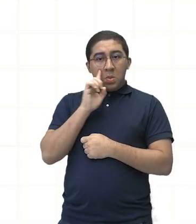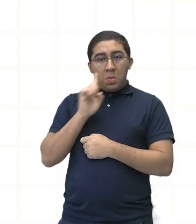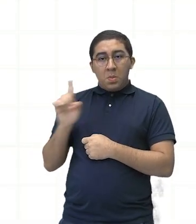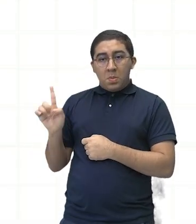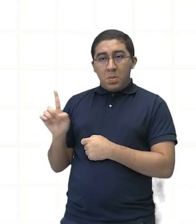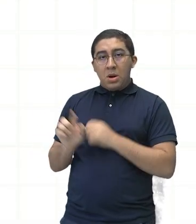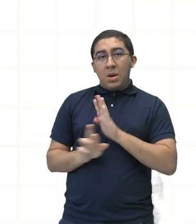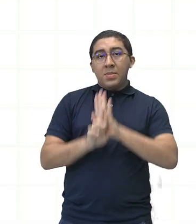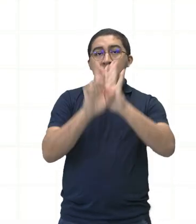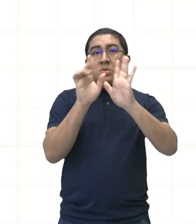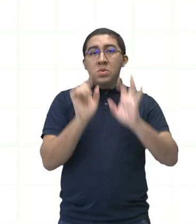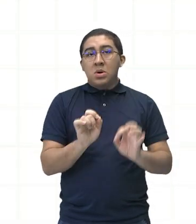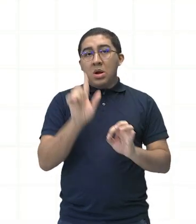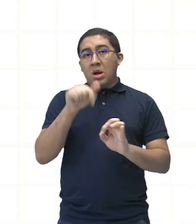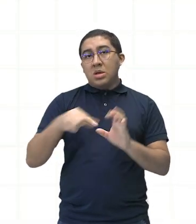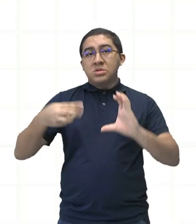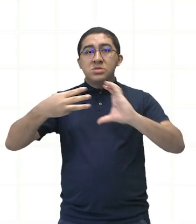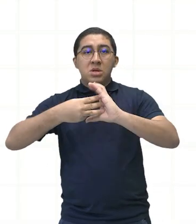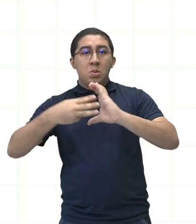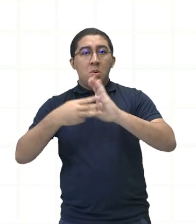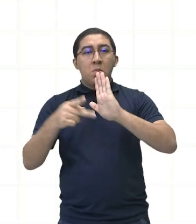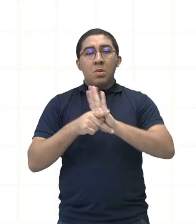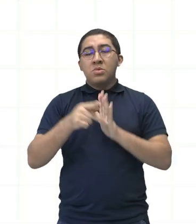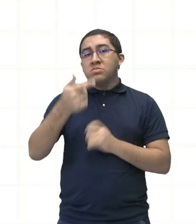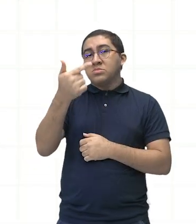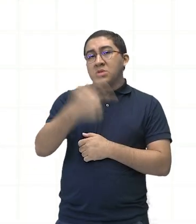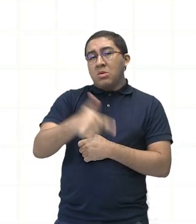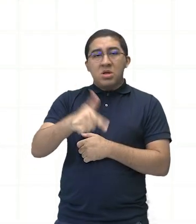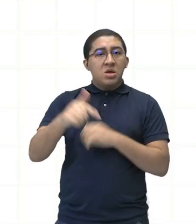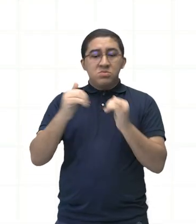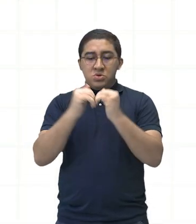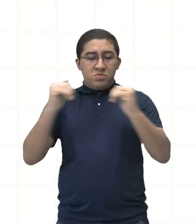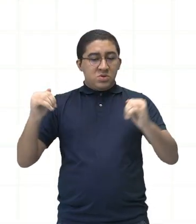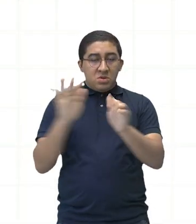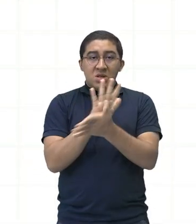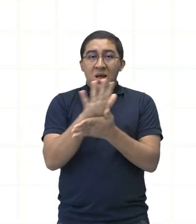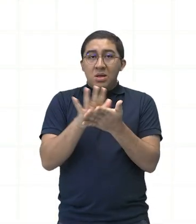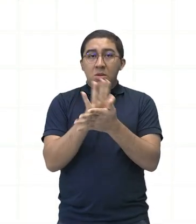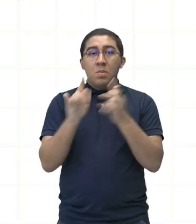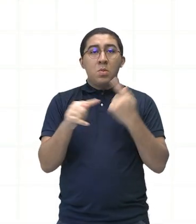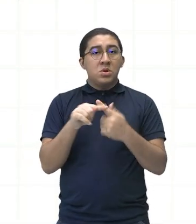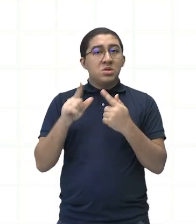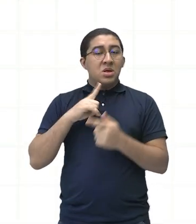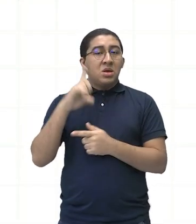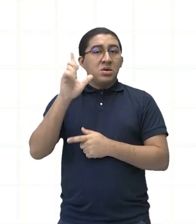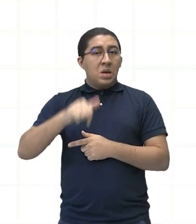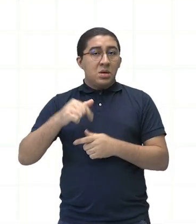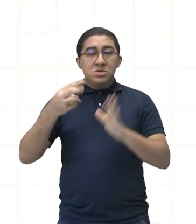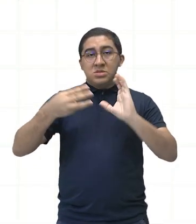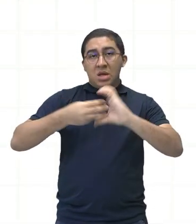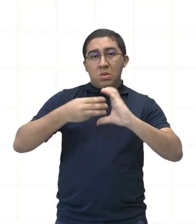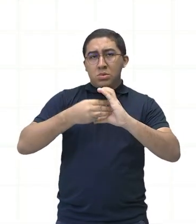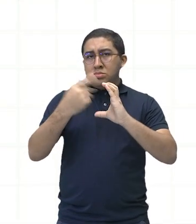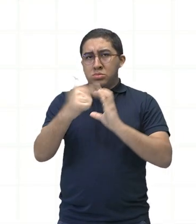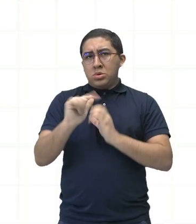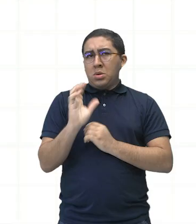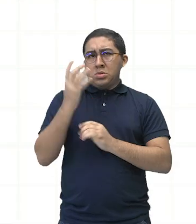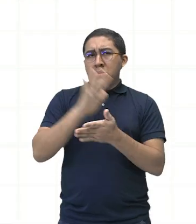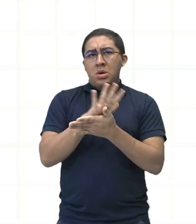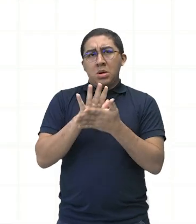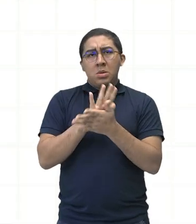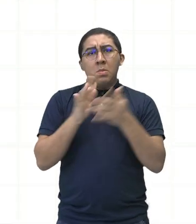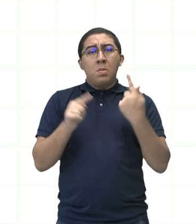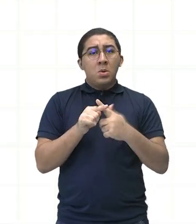ela representa aquelas células que elas não entram em divisão, pois existem células que não passam por esse processo. Uma